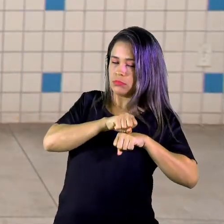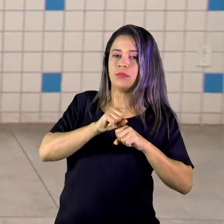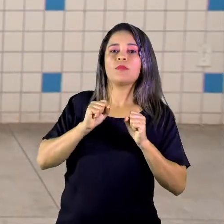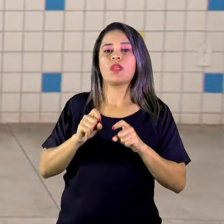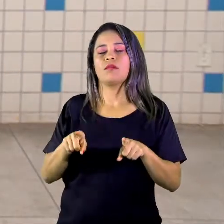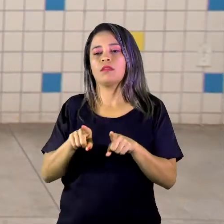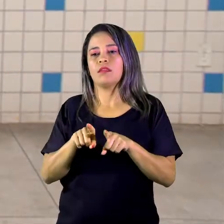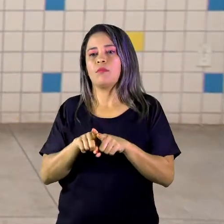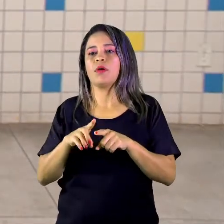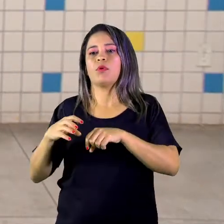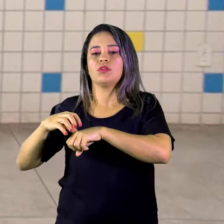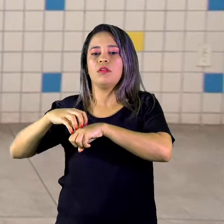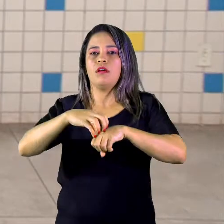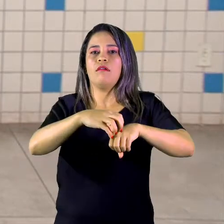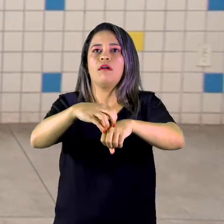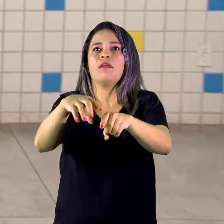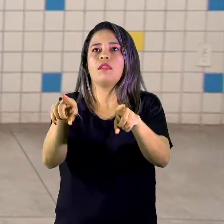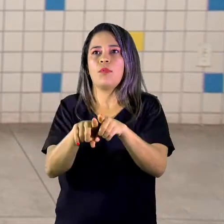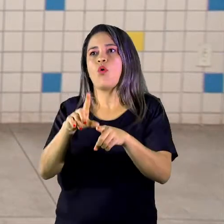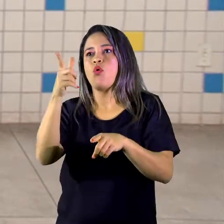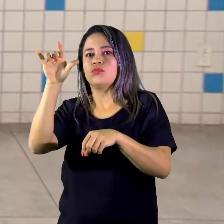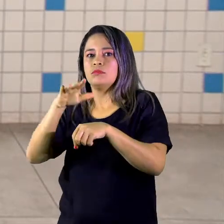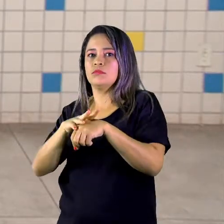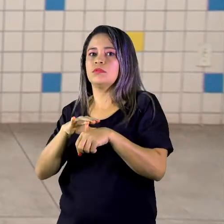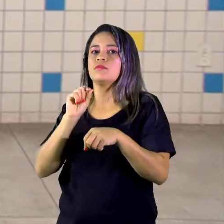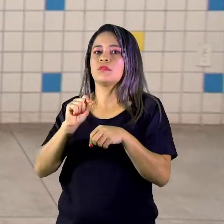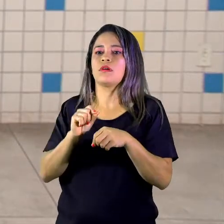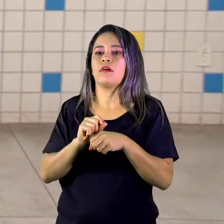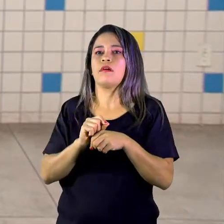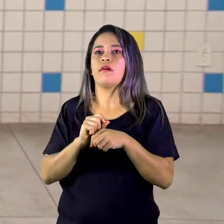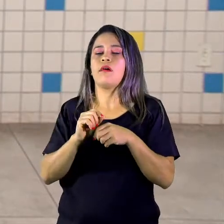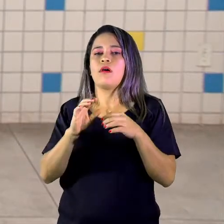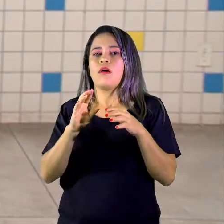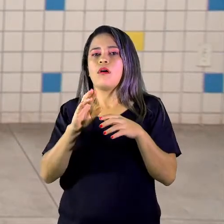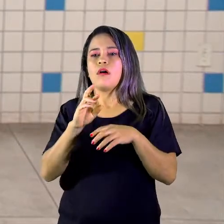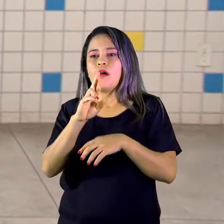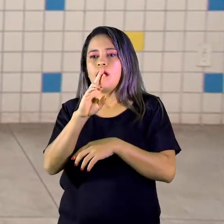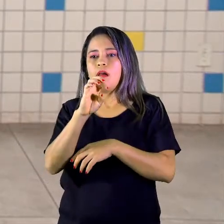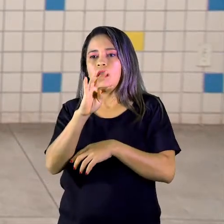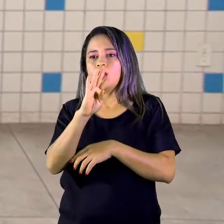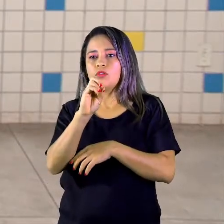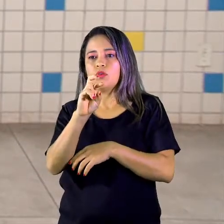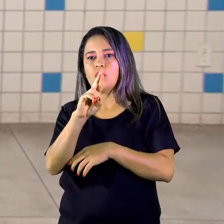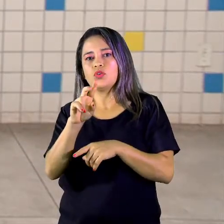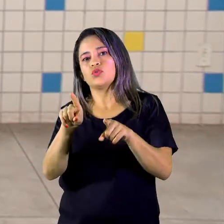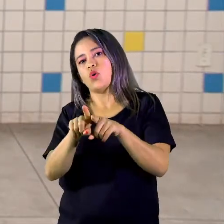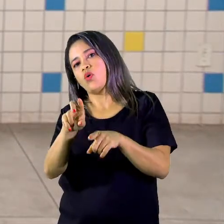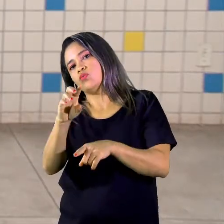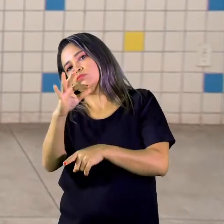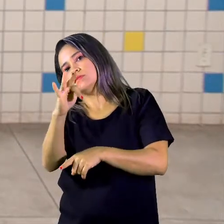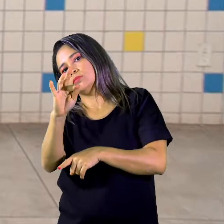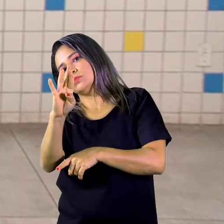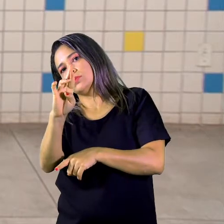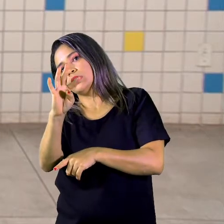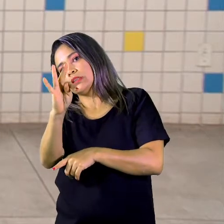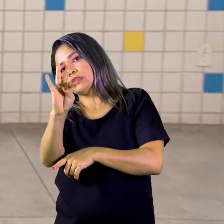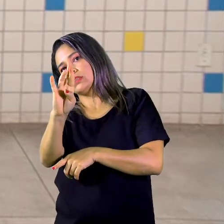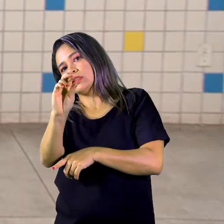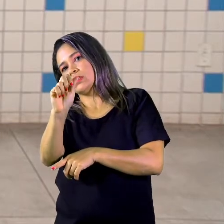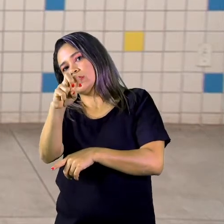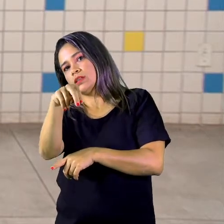por diferentes seres vivos, que são chamados de vetores ou agente transmissor.